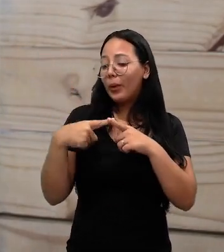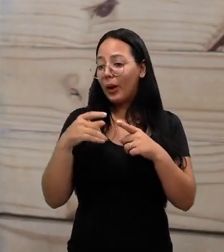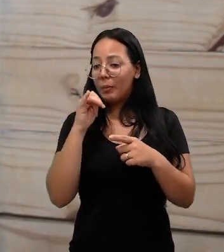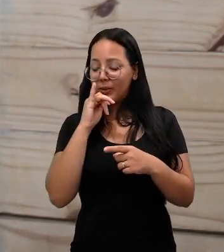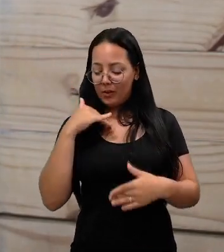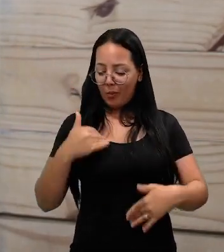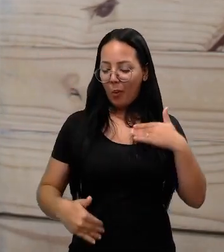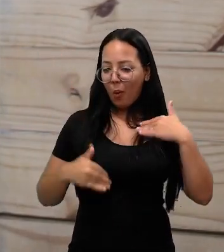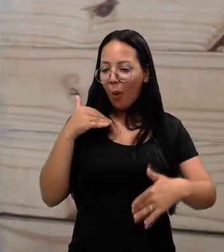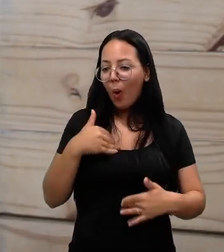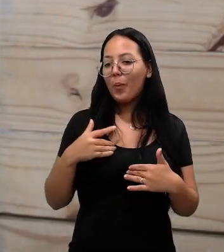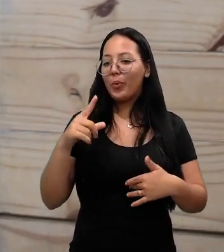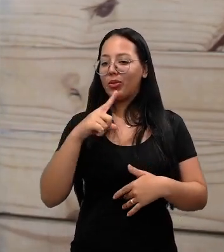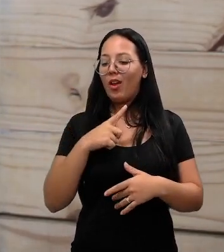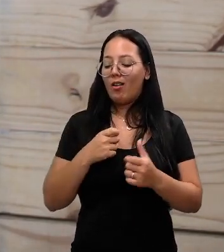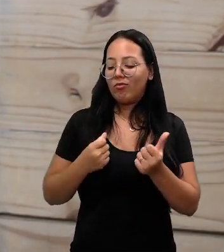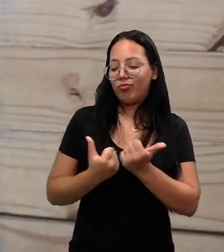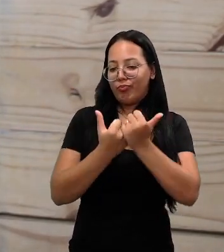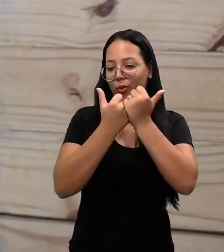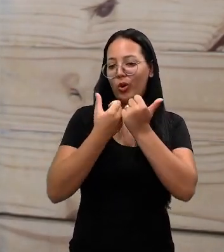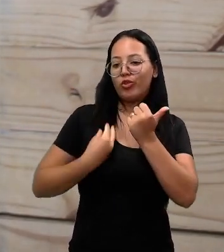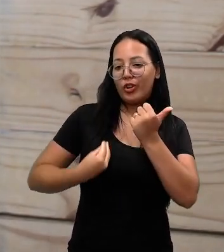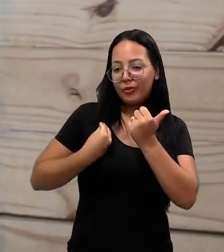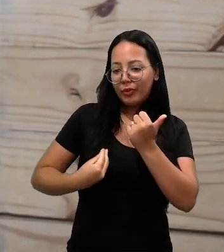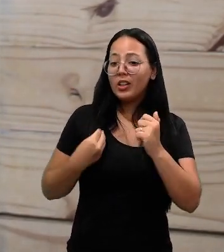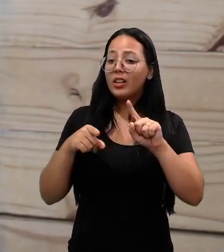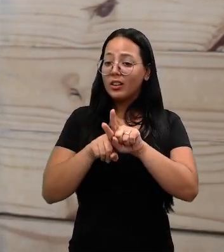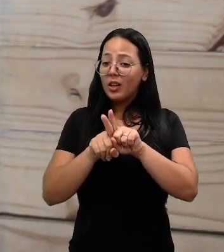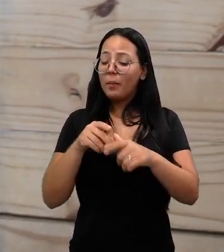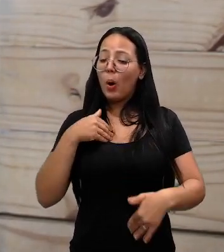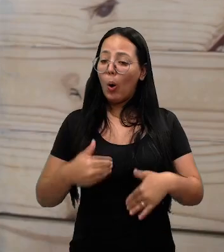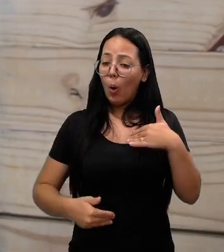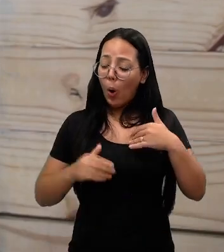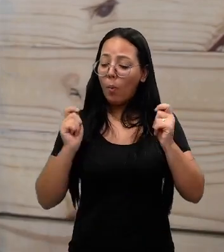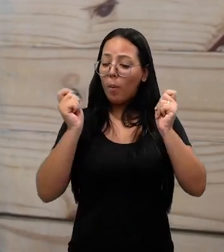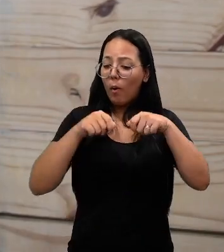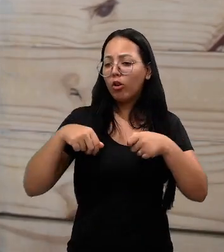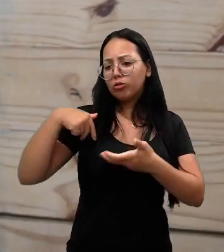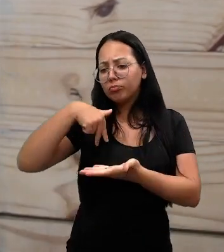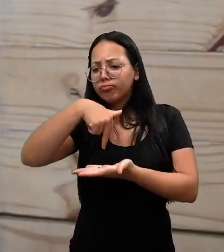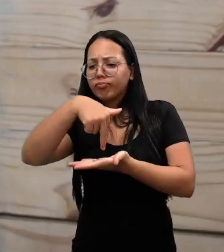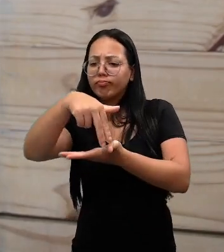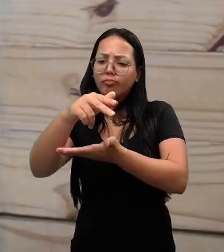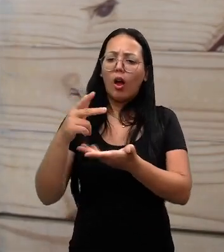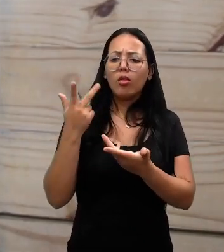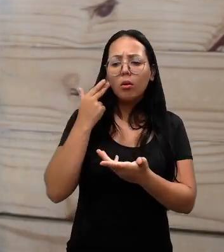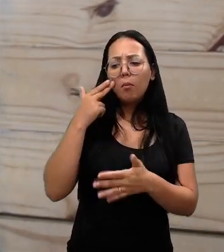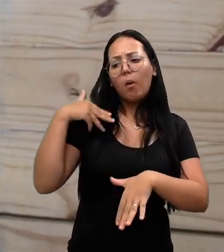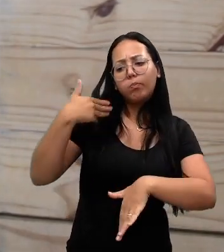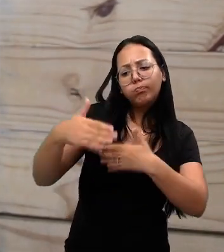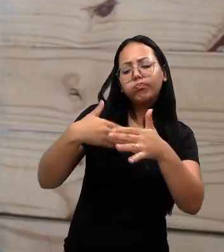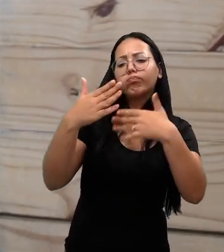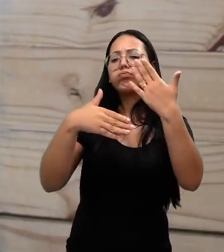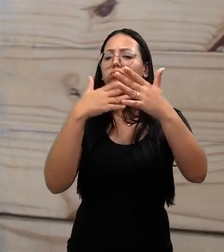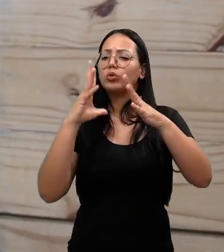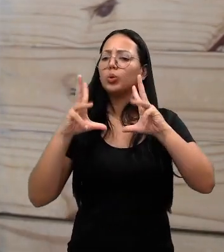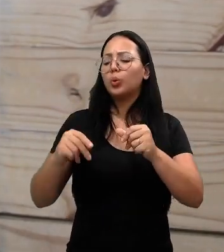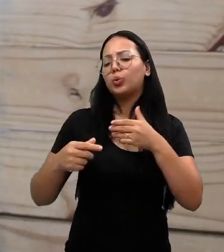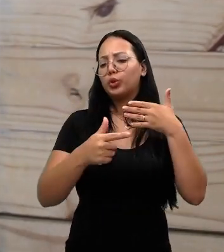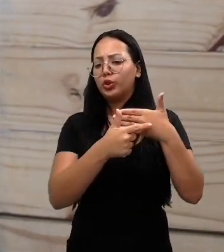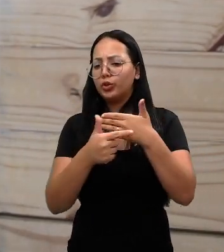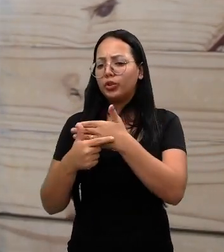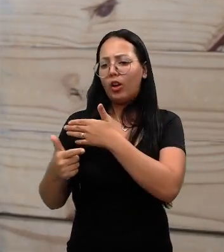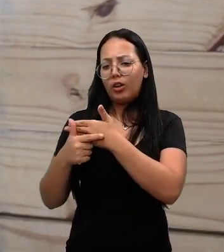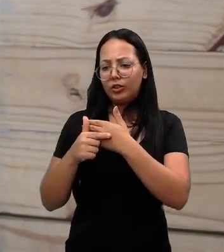tem o nosso suporte à vida e é através dele que a gente consegue se locomover e desenvolver todas as nossas